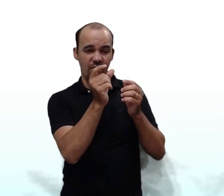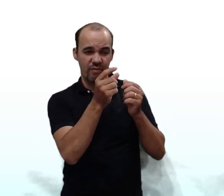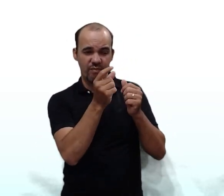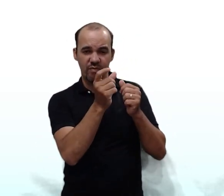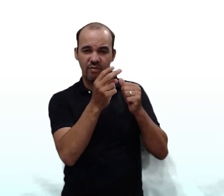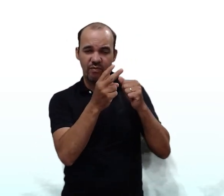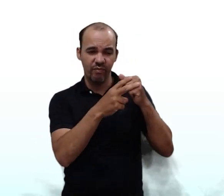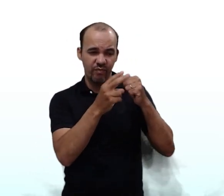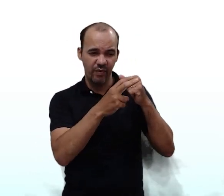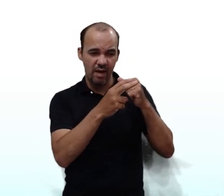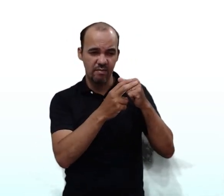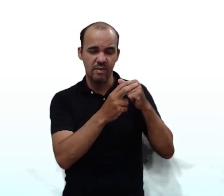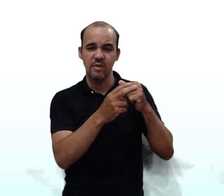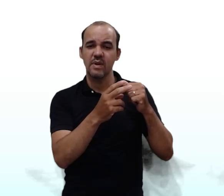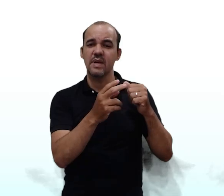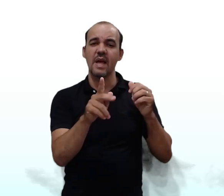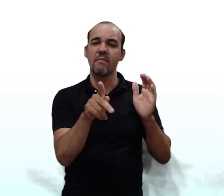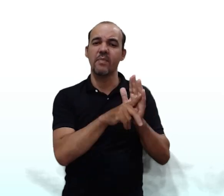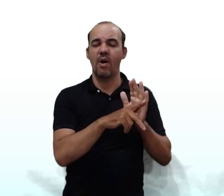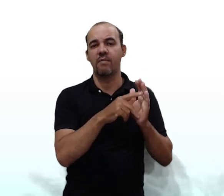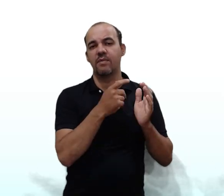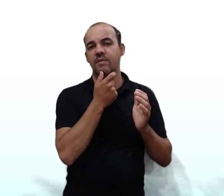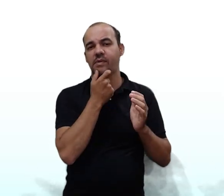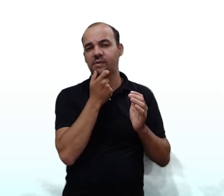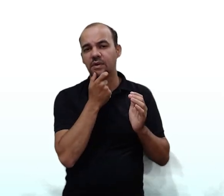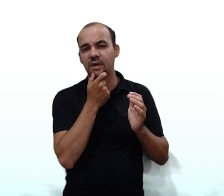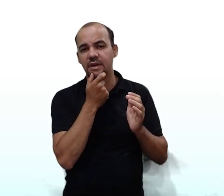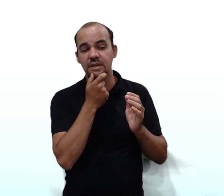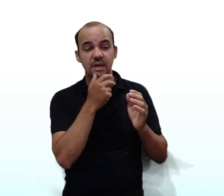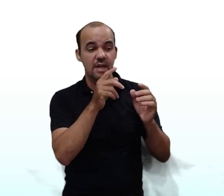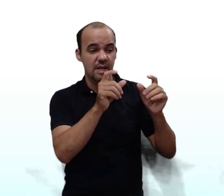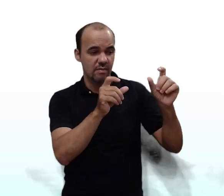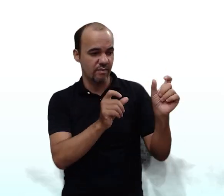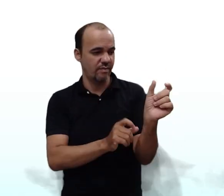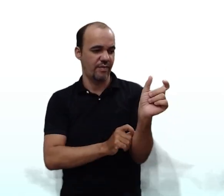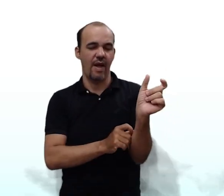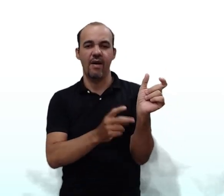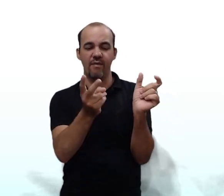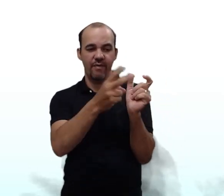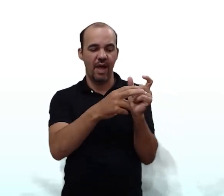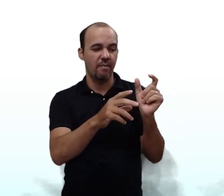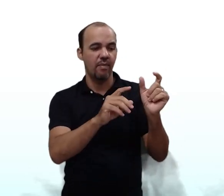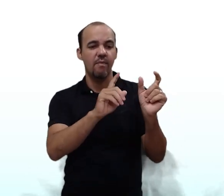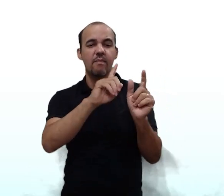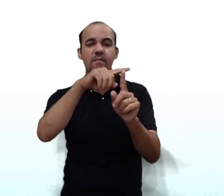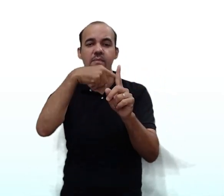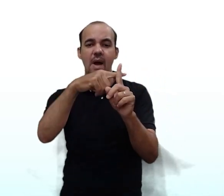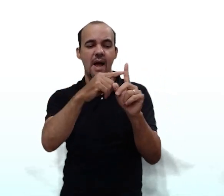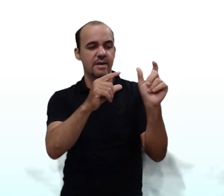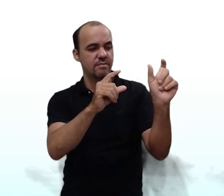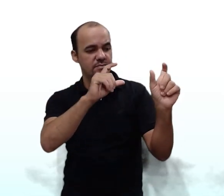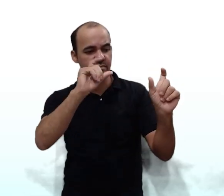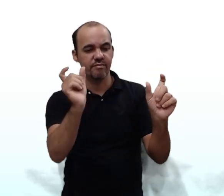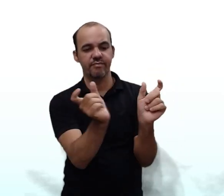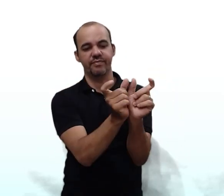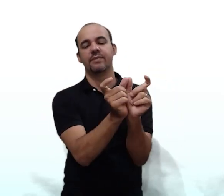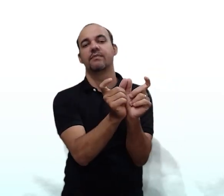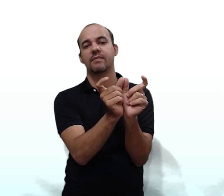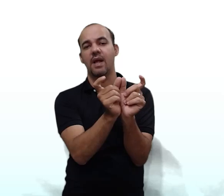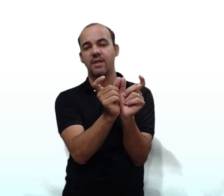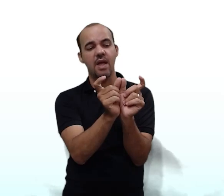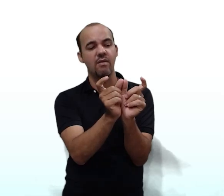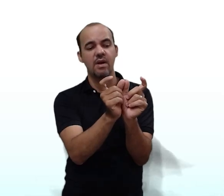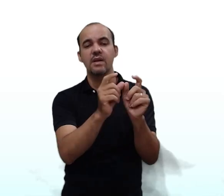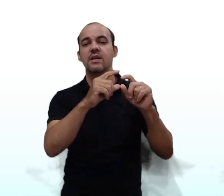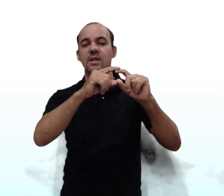língua inglesa, só que esse verbo ele não vai estar sozinho, ele vai estar acompanhado sempre por uma